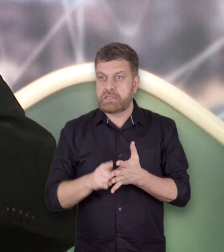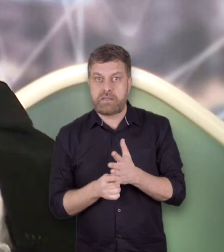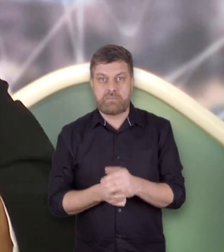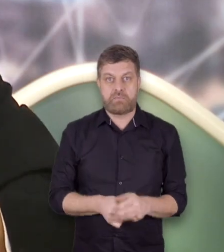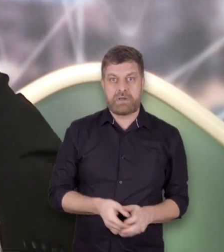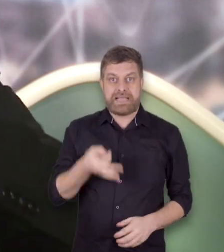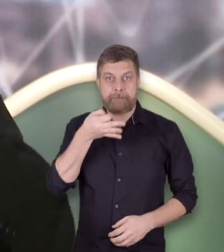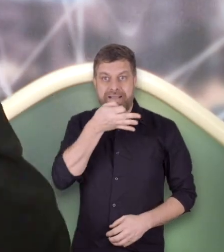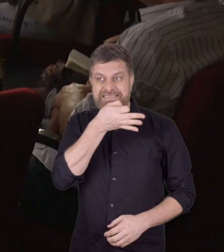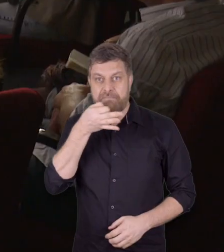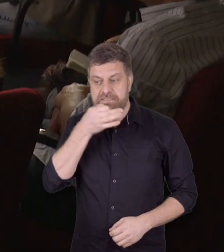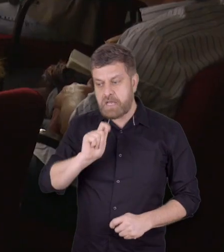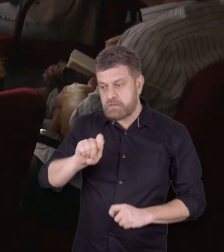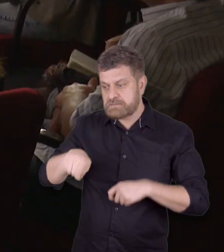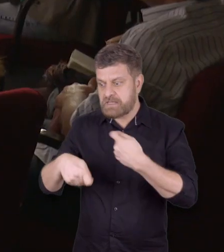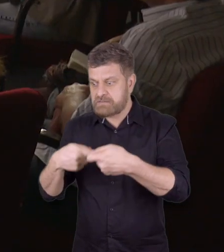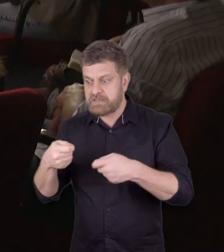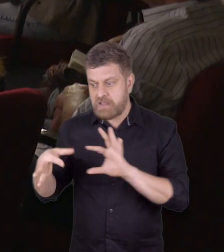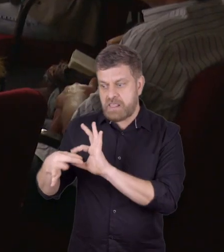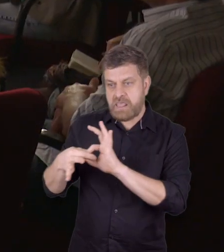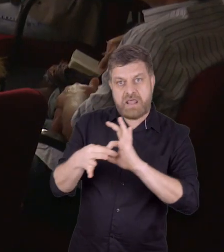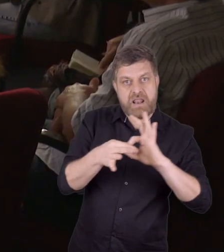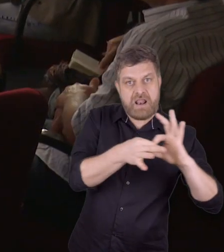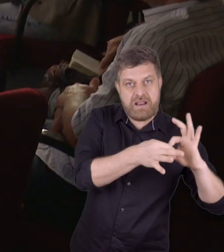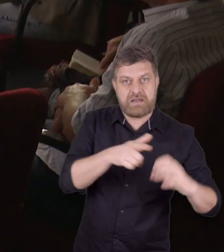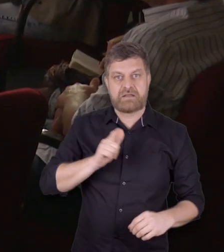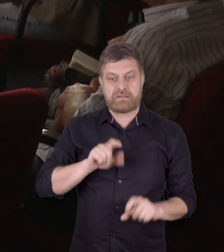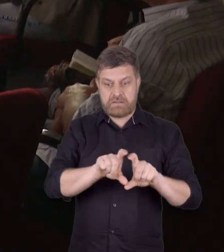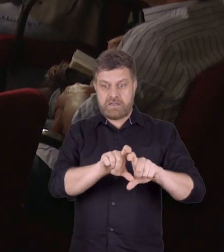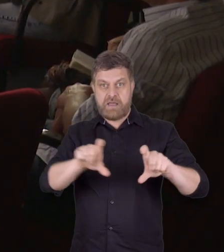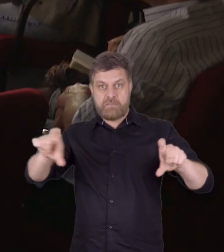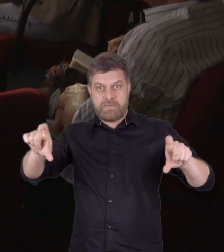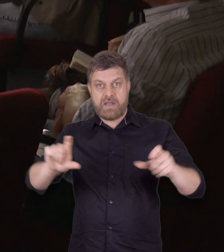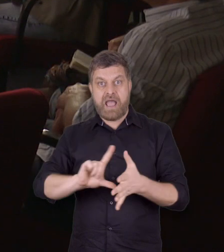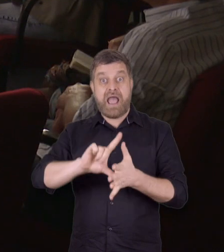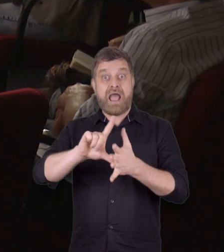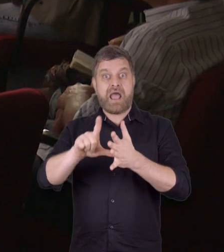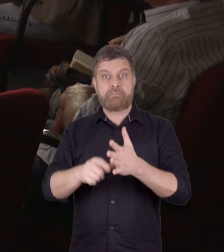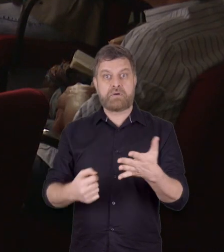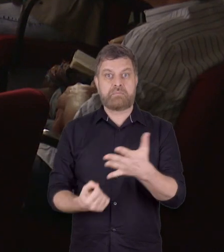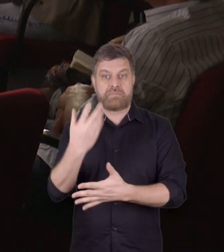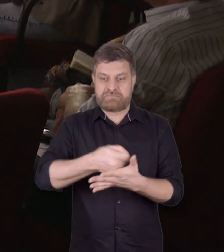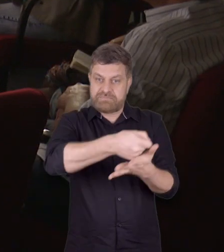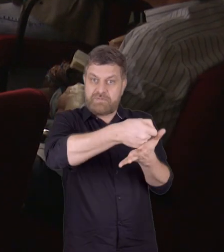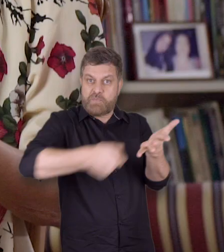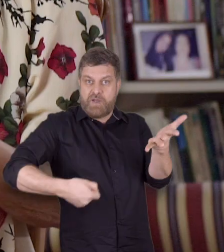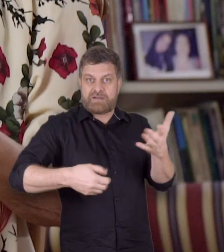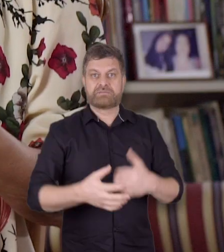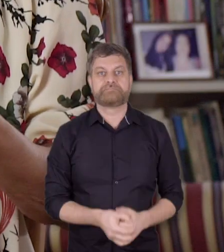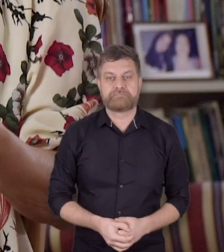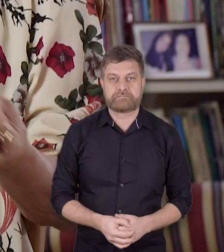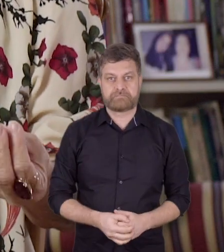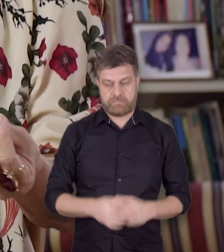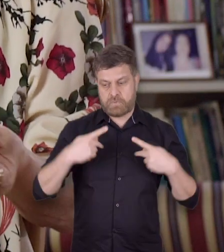manejá-la. Não só ele repete os sons, ele começa a somar os sons uns com os outros, forma palavras, depois começa a juntar palavras uns com os outros, daqui a pouco está escrevendo. O